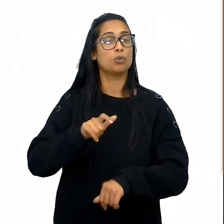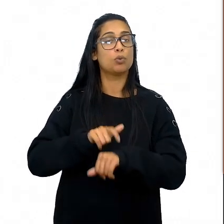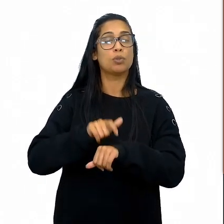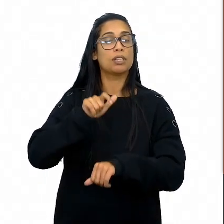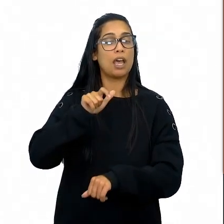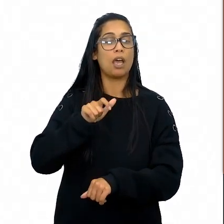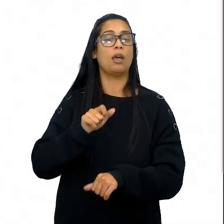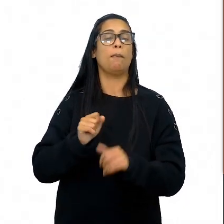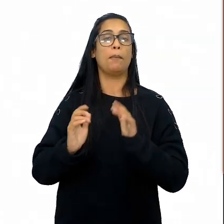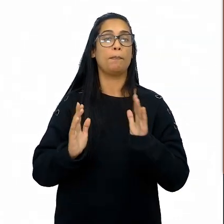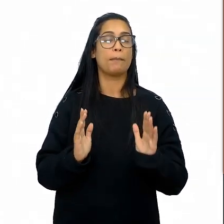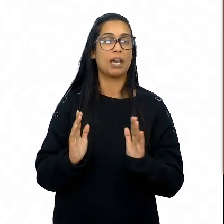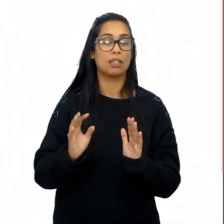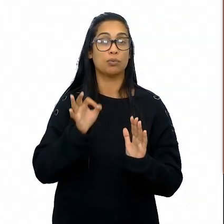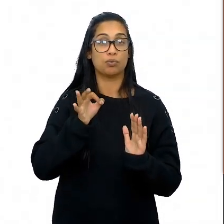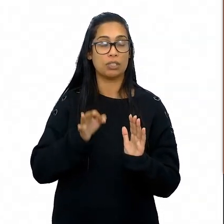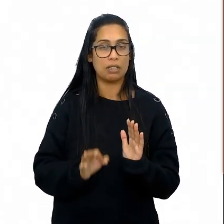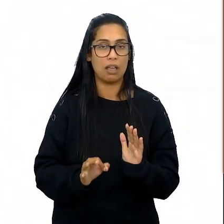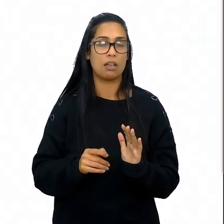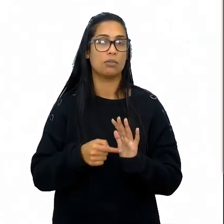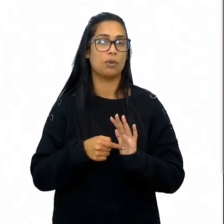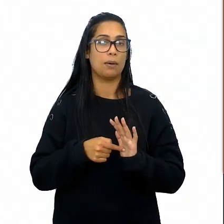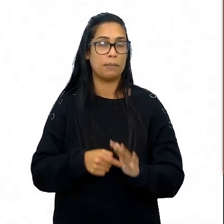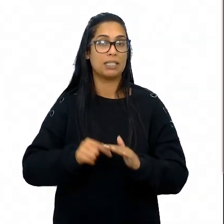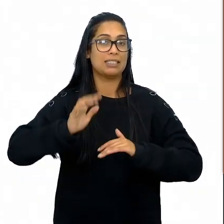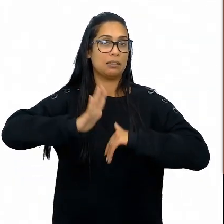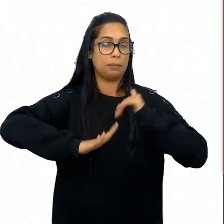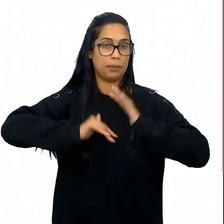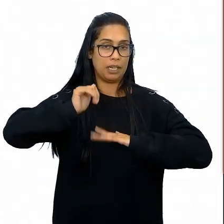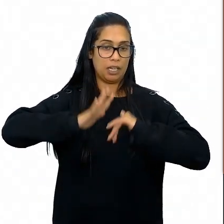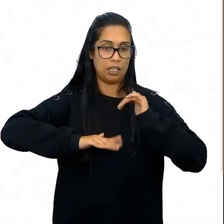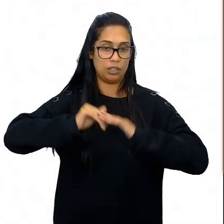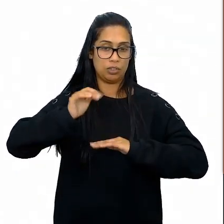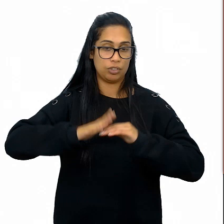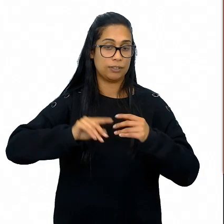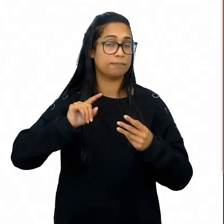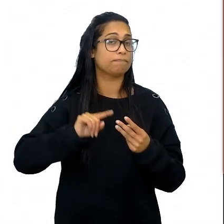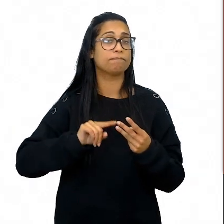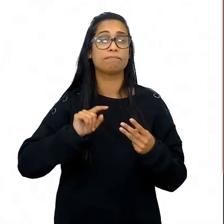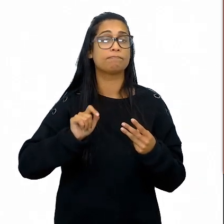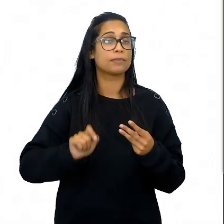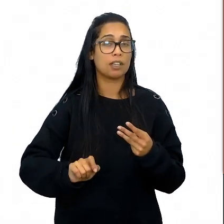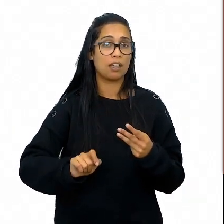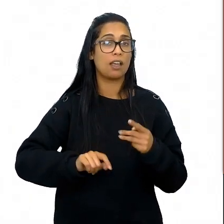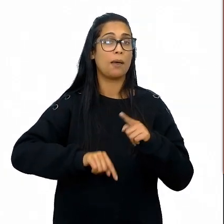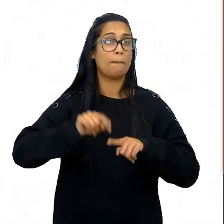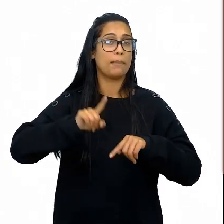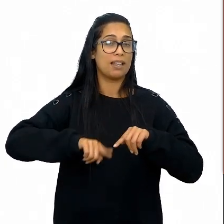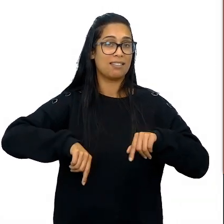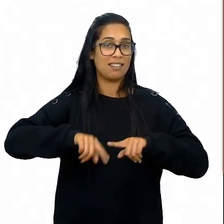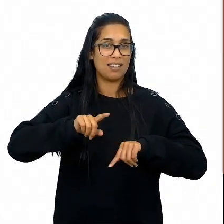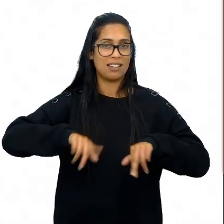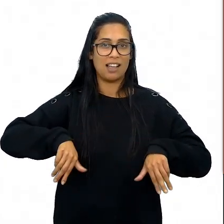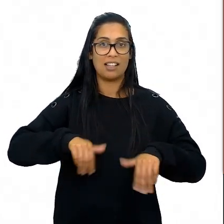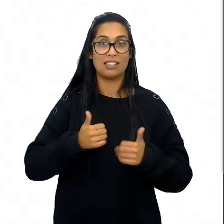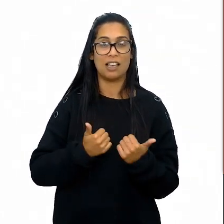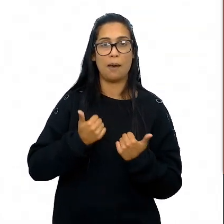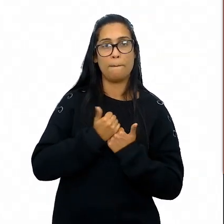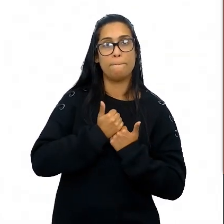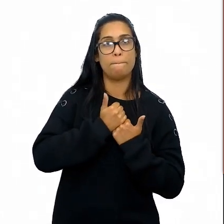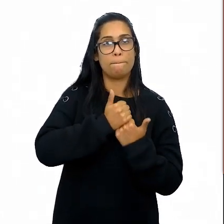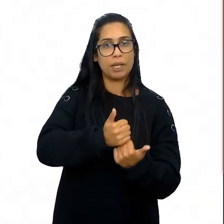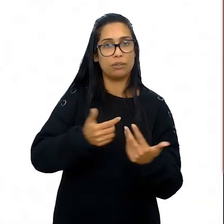tá proposto ele apresenta habilidade e apresenta ainda os objetos de conhecimento